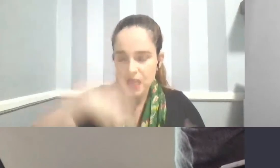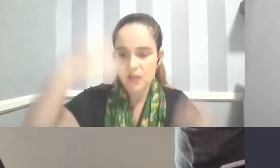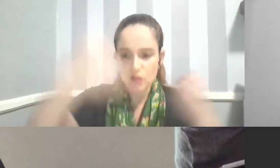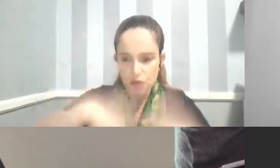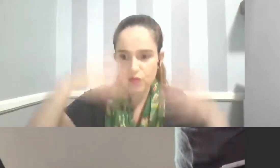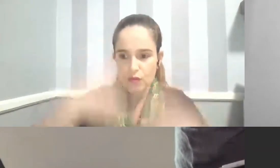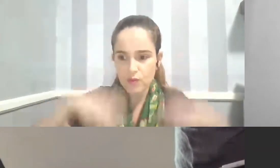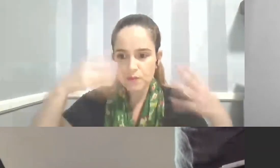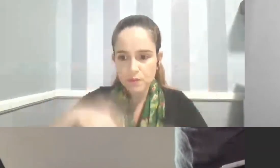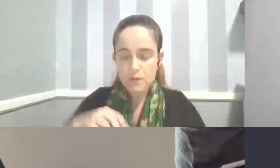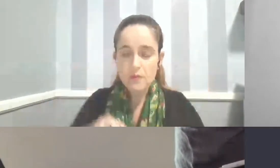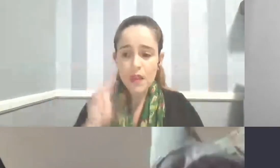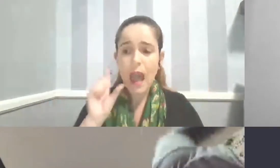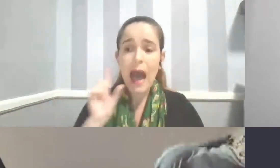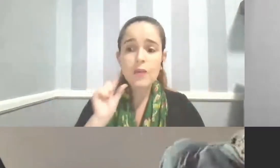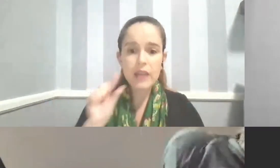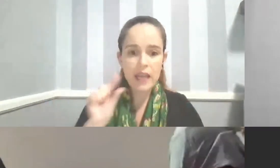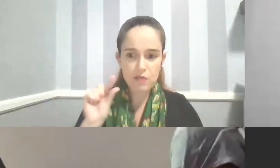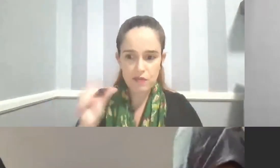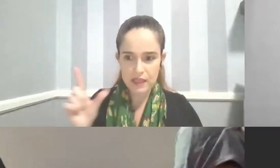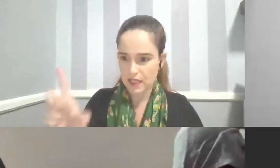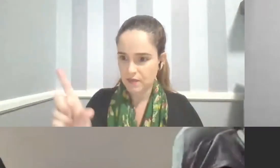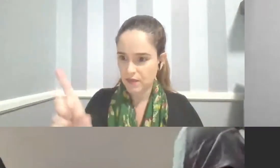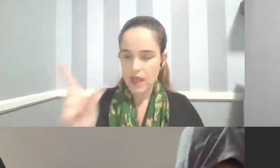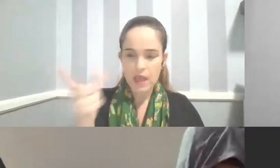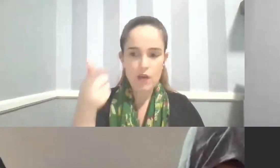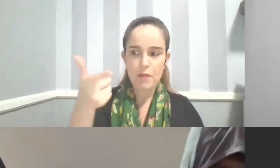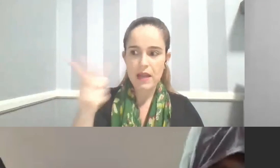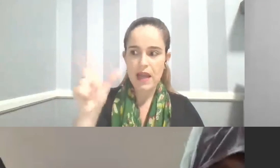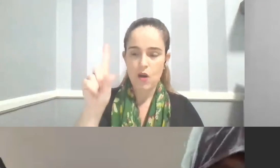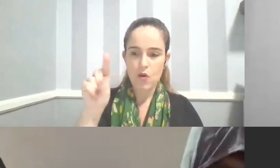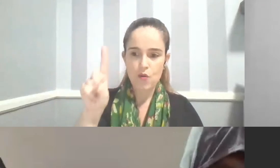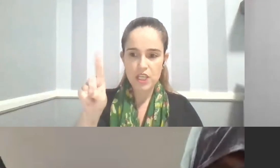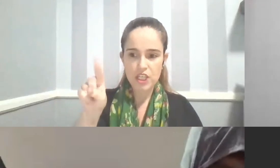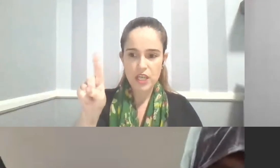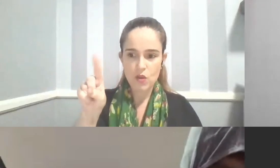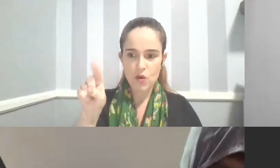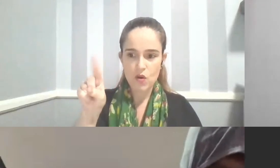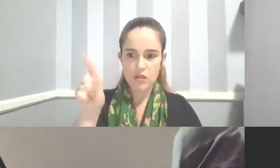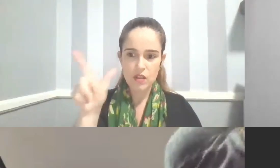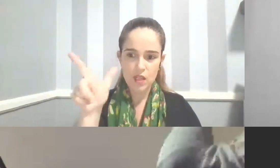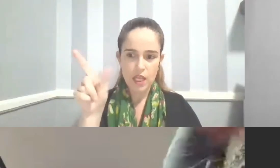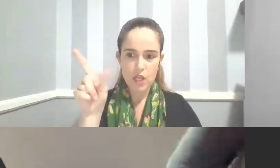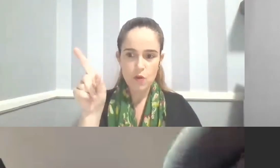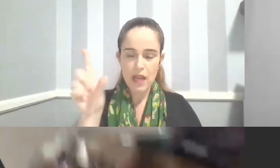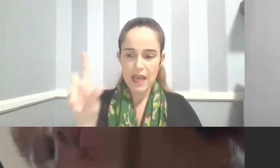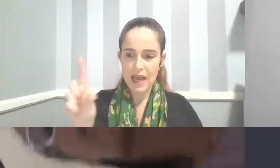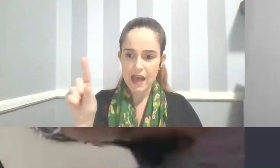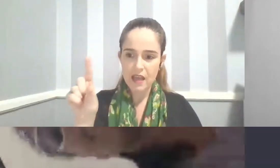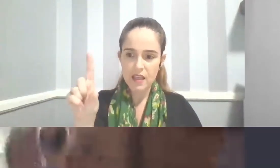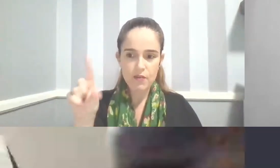sangue vai saindo. Aí, o que eu vou fazer? Eu vou pegar o indicador e